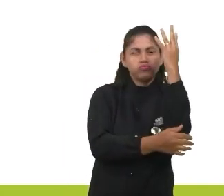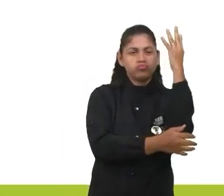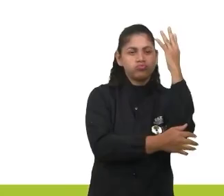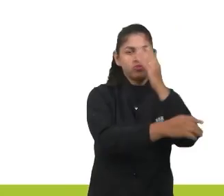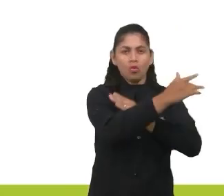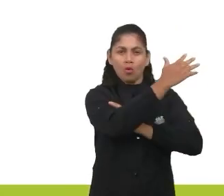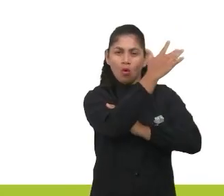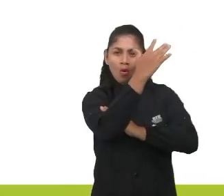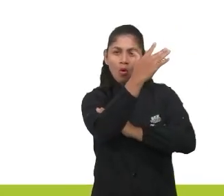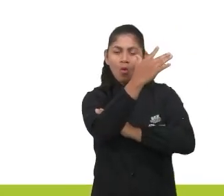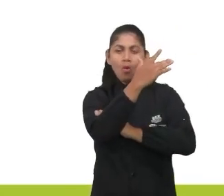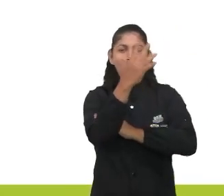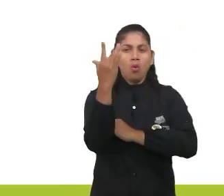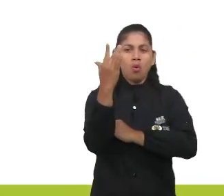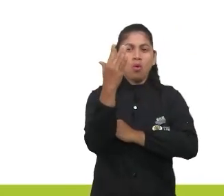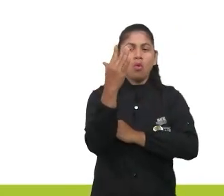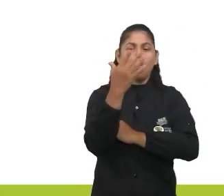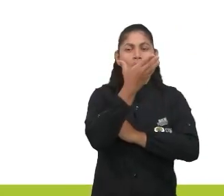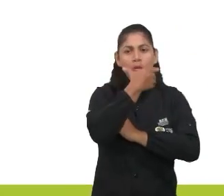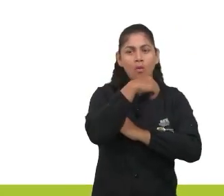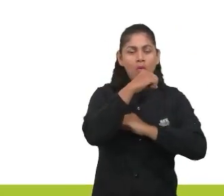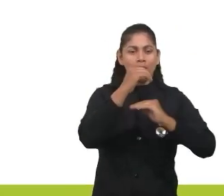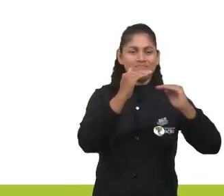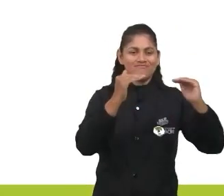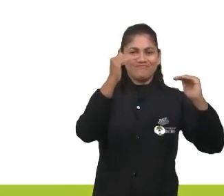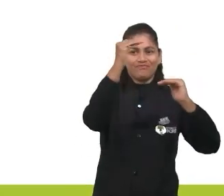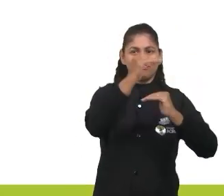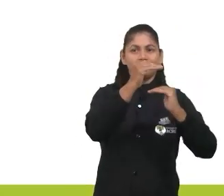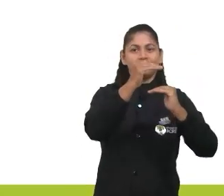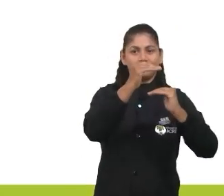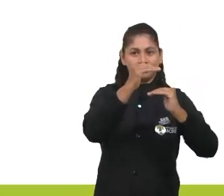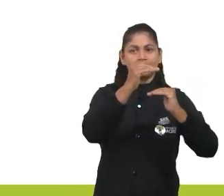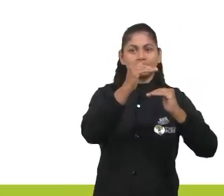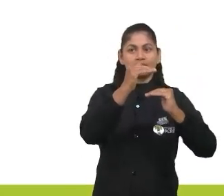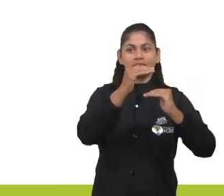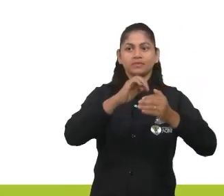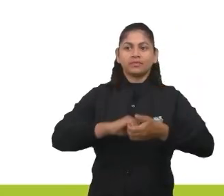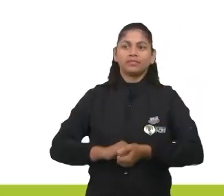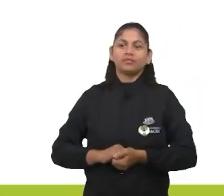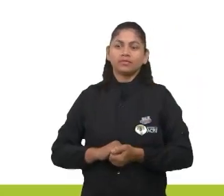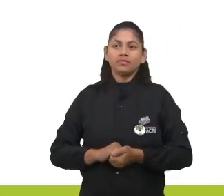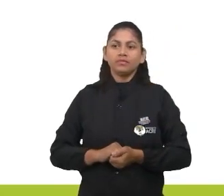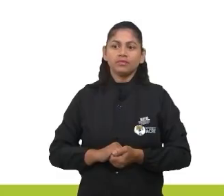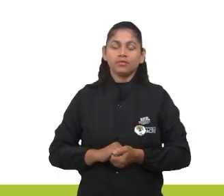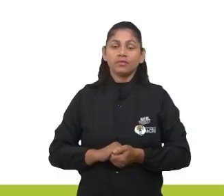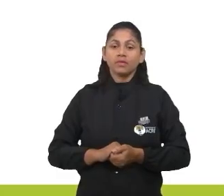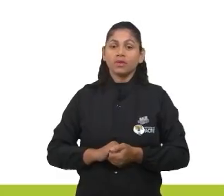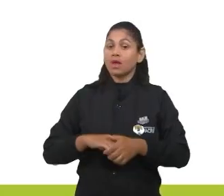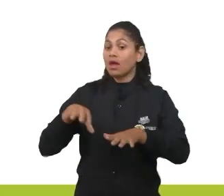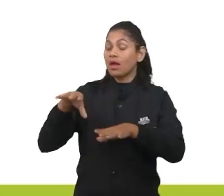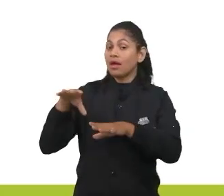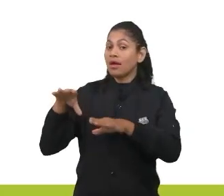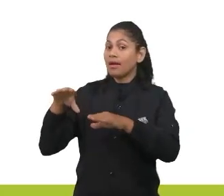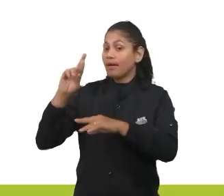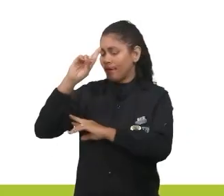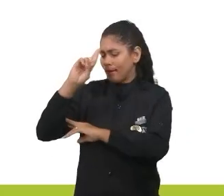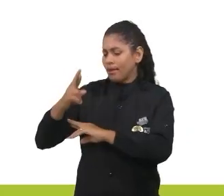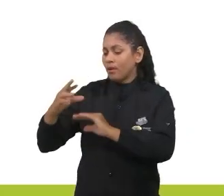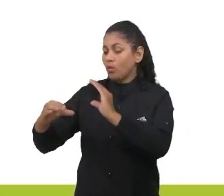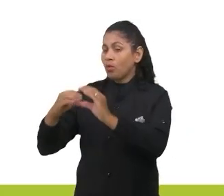Razão comunicativa, emancipação do ser humano e cuidado com a natureza.